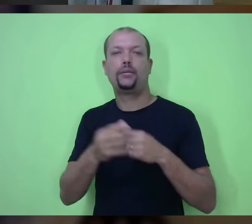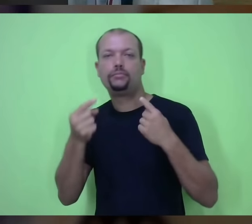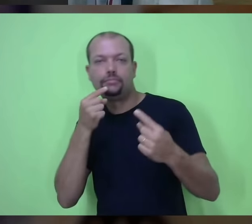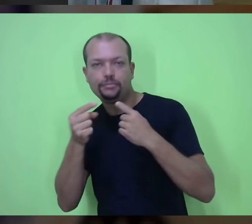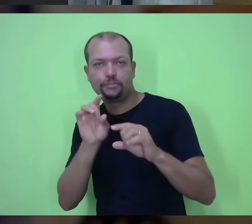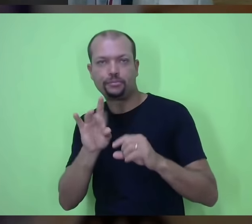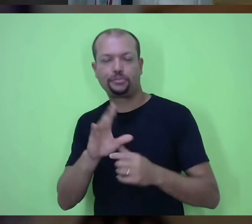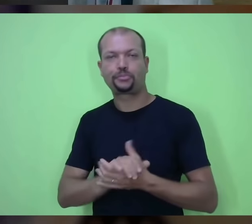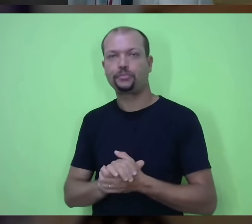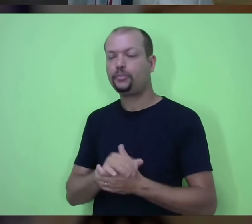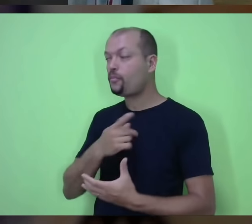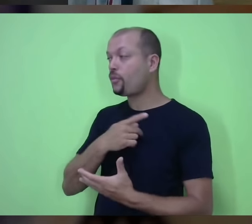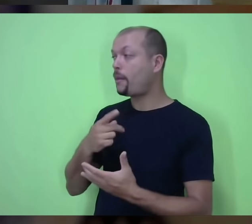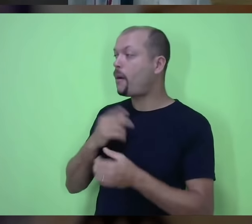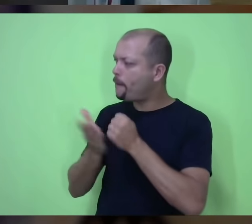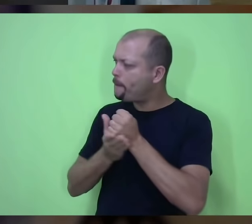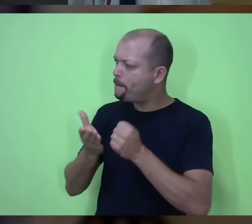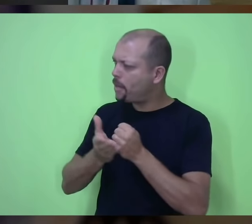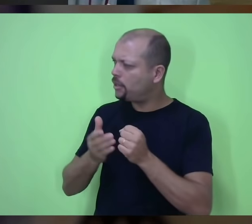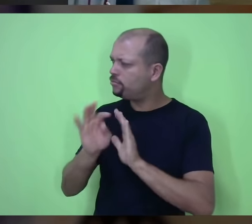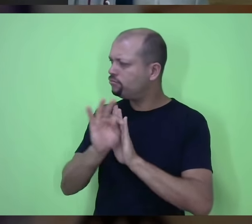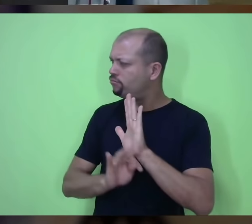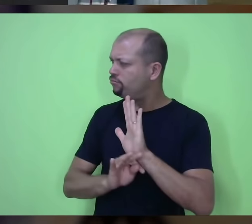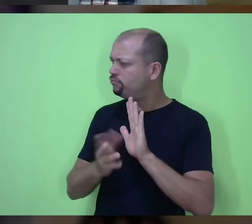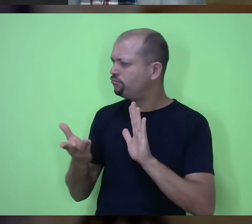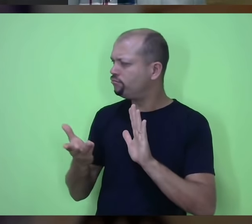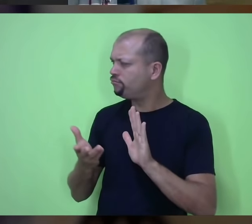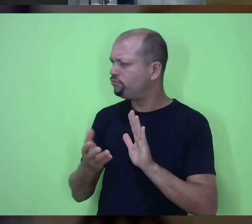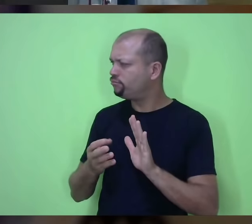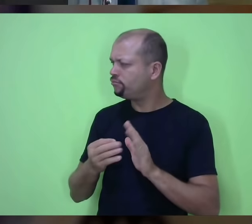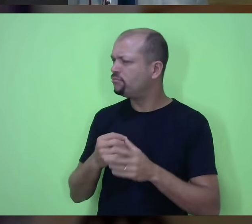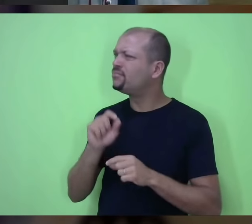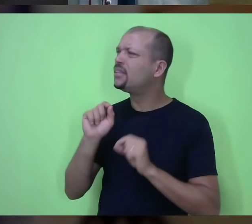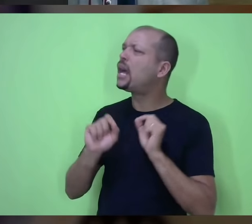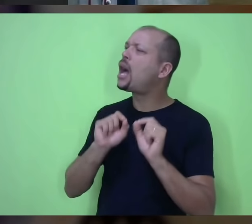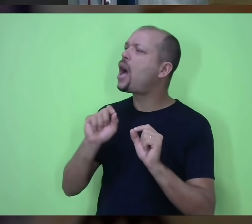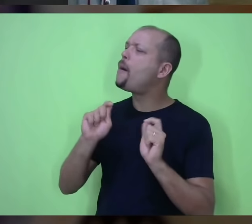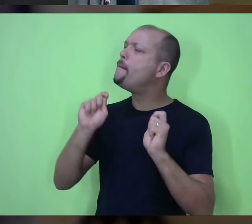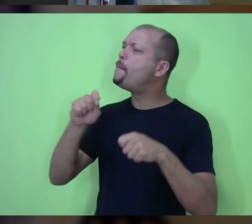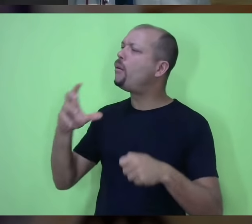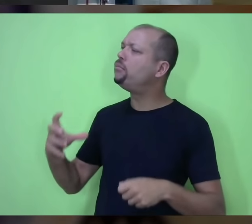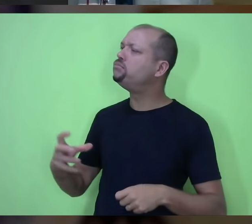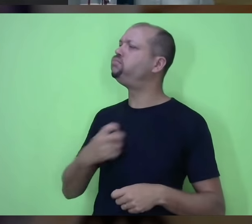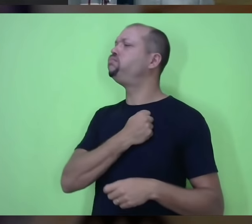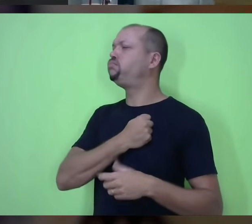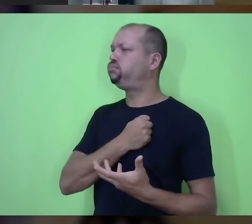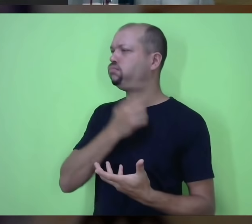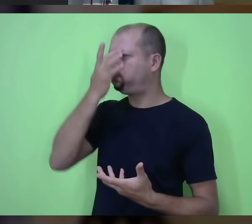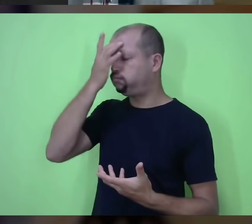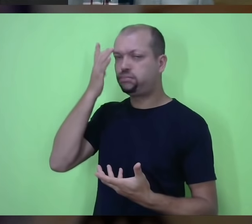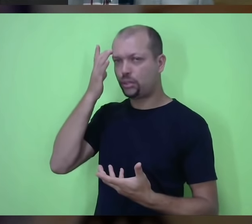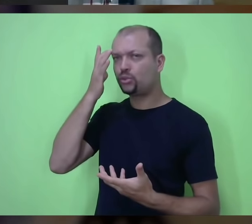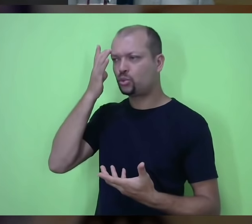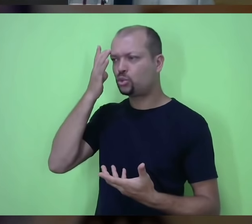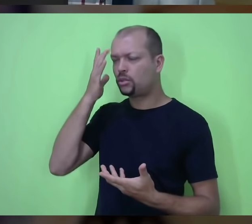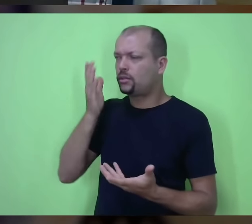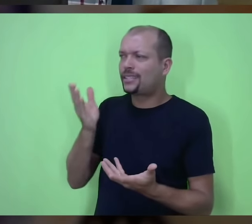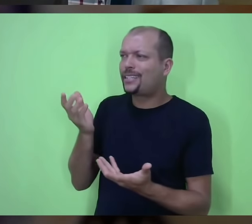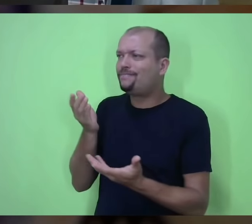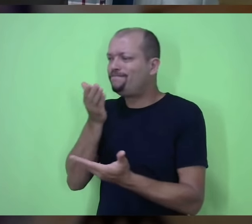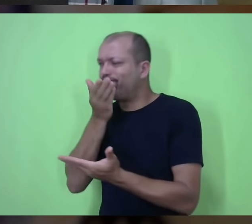Bruno, baseados nesses textos que eu citei, quem, na verdade, poderia resgatar alguém que